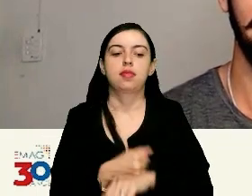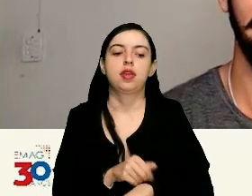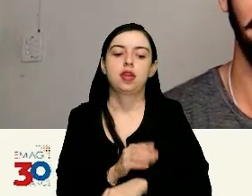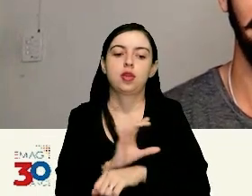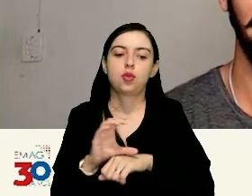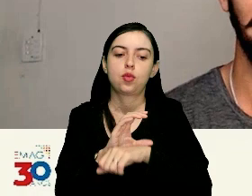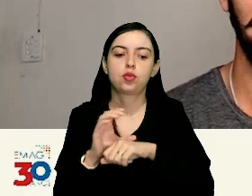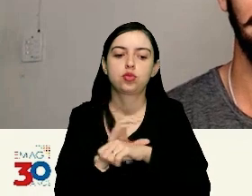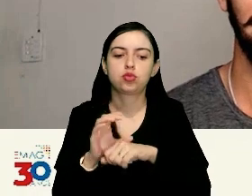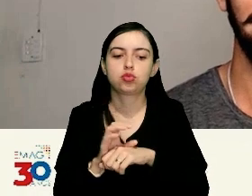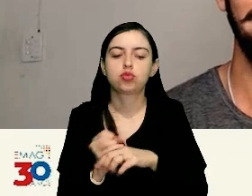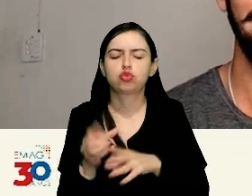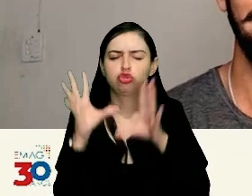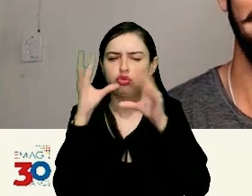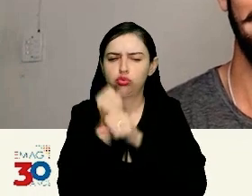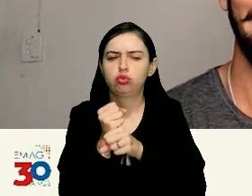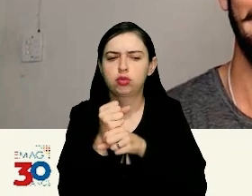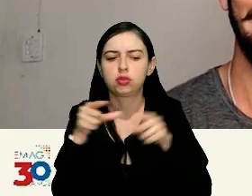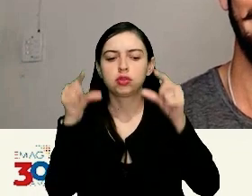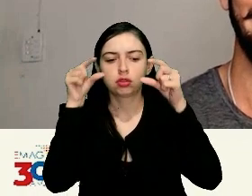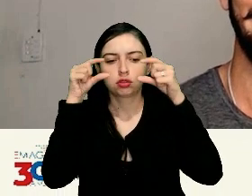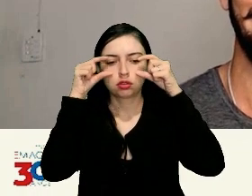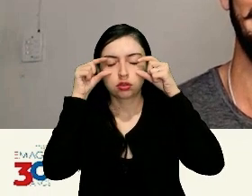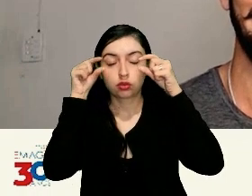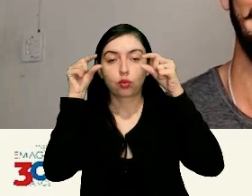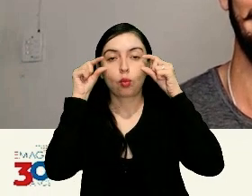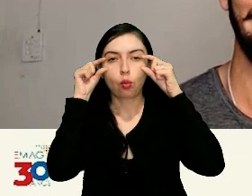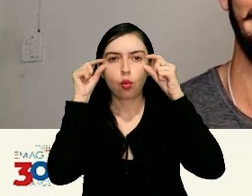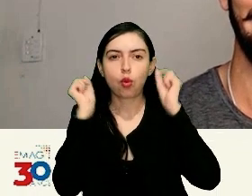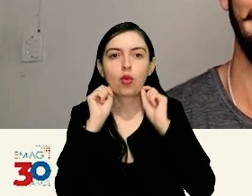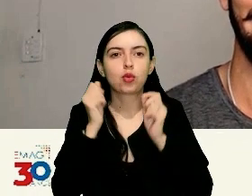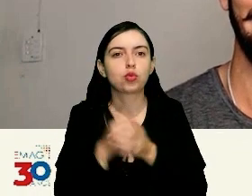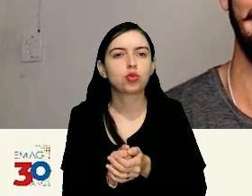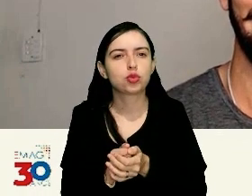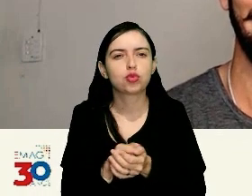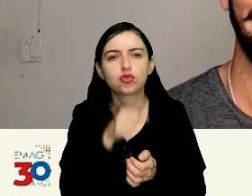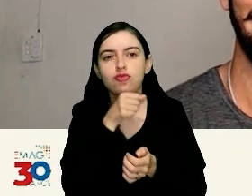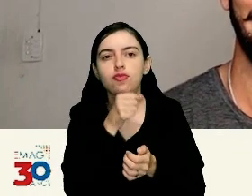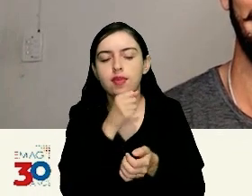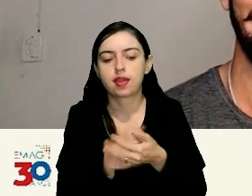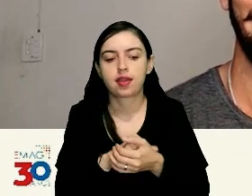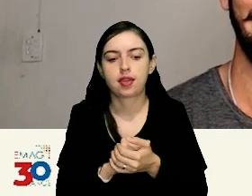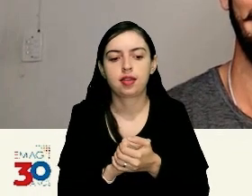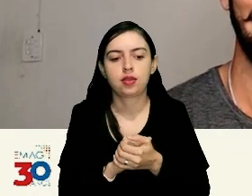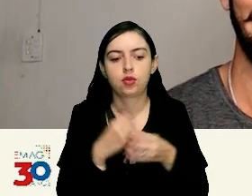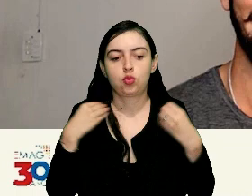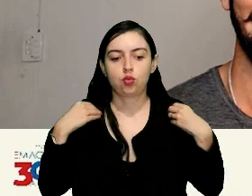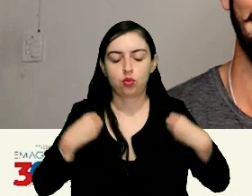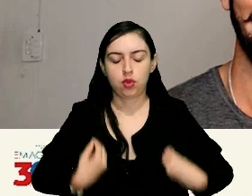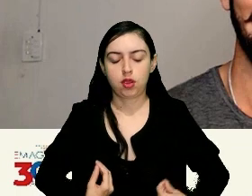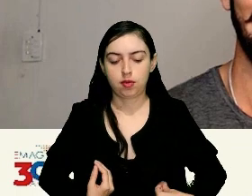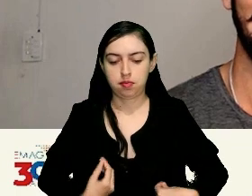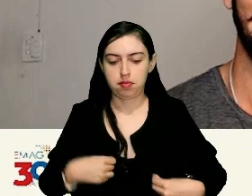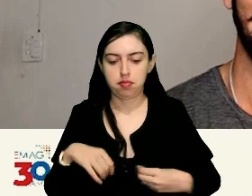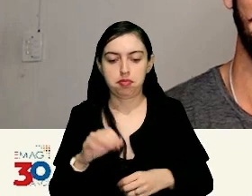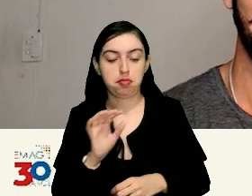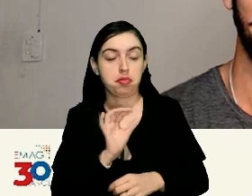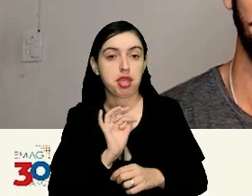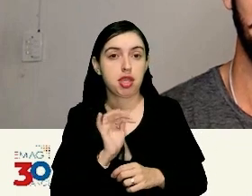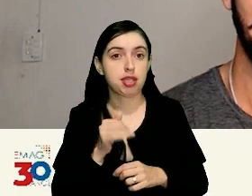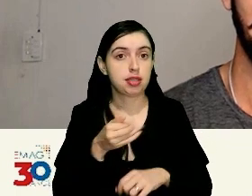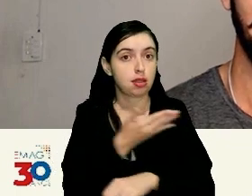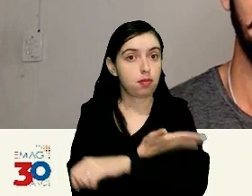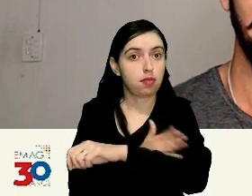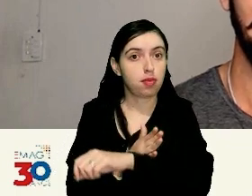óculos tartaruga, assim que fala, bem retrô, e uma camisa quadriculada azul e branco. Bom, quero dizer que é